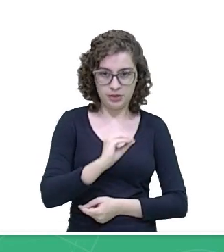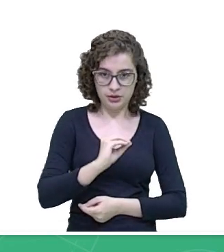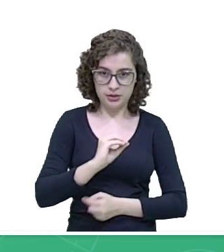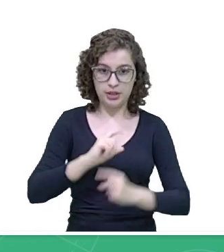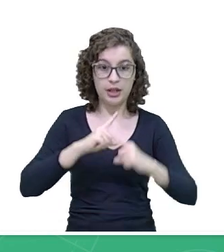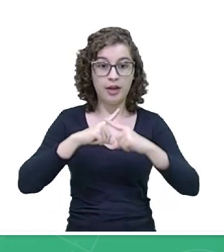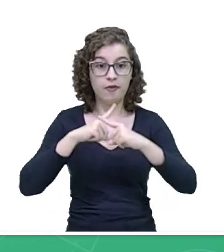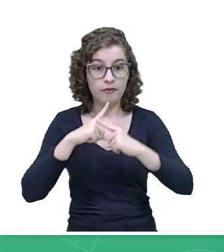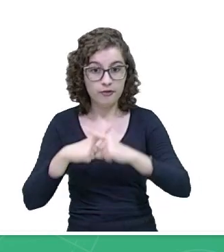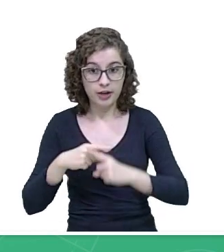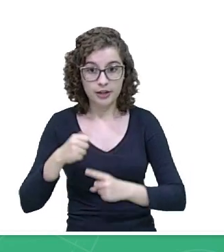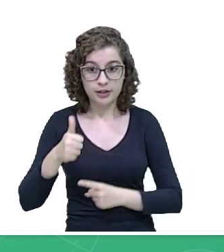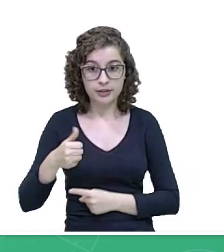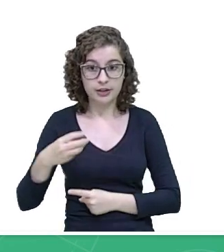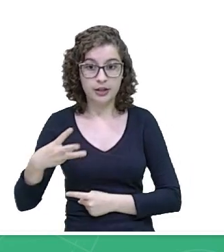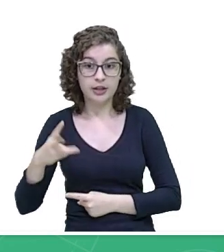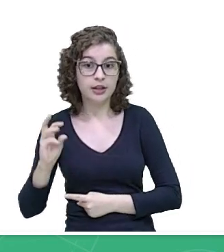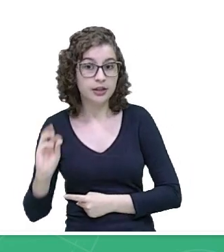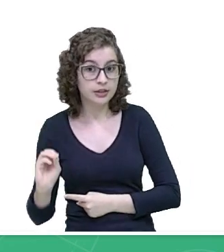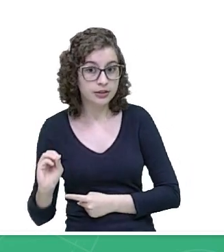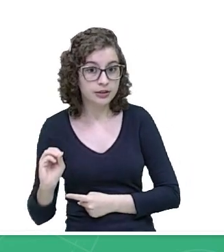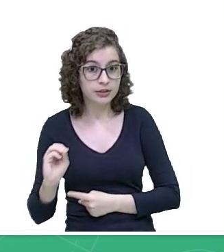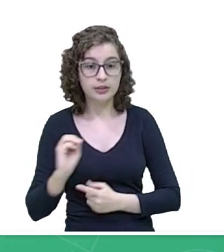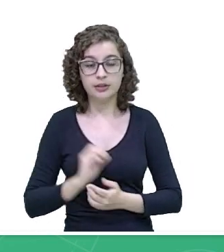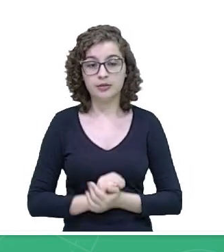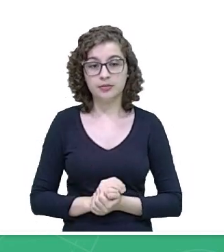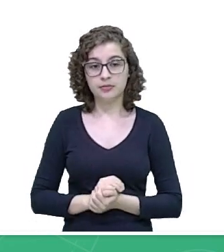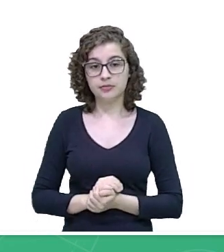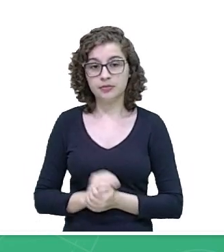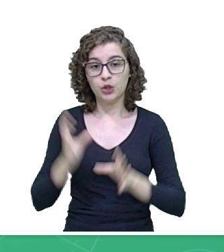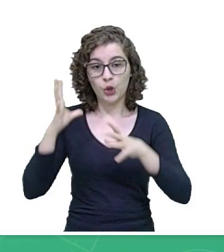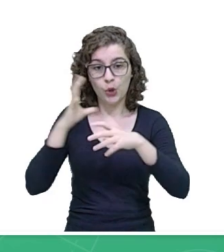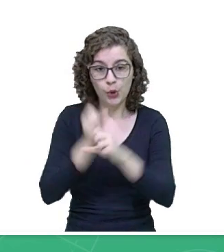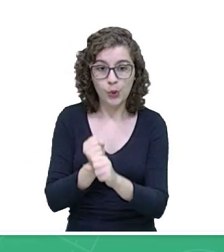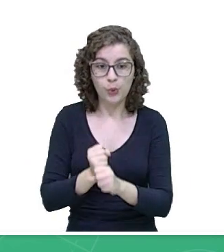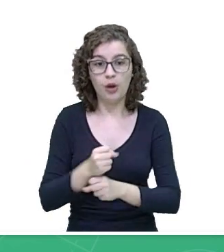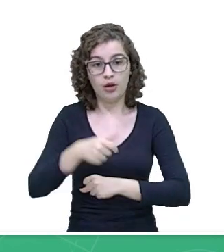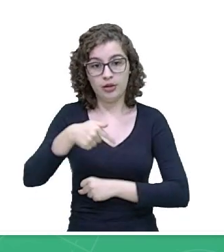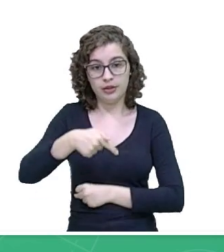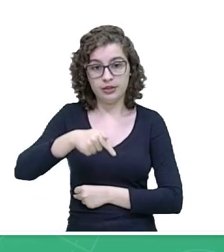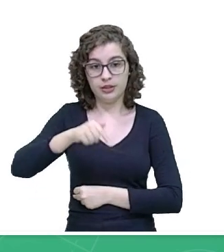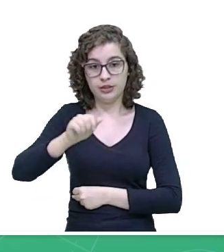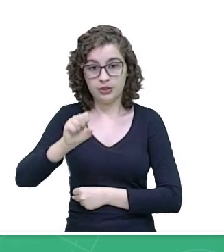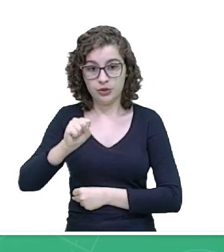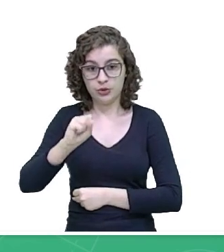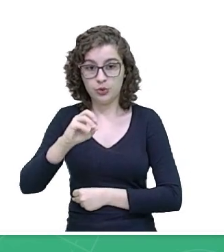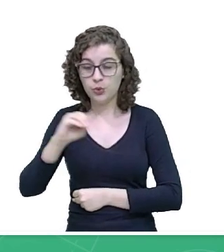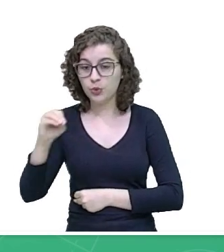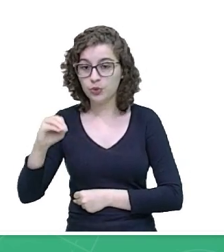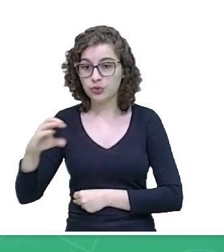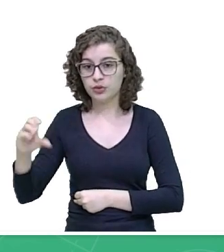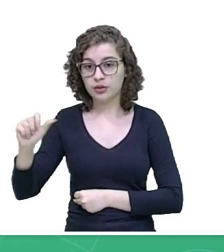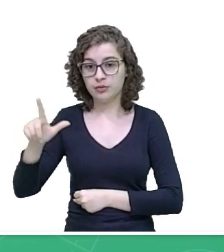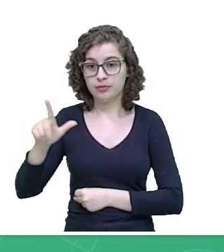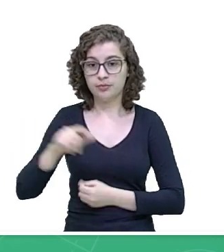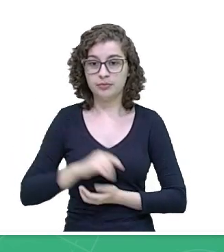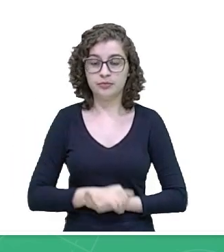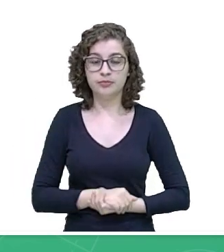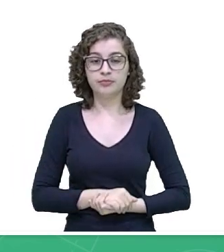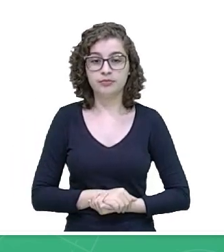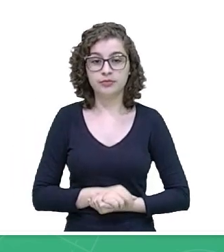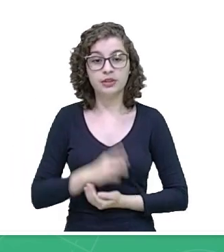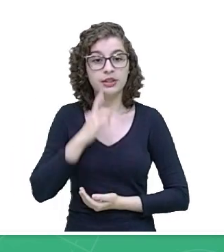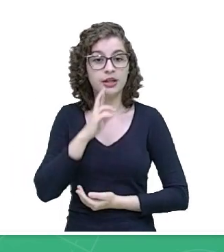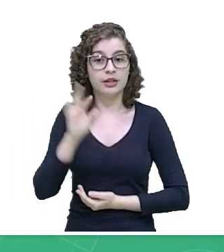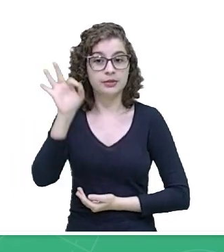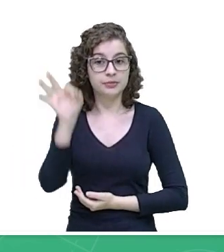130. Você pode fazer a conta aí, que você vai obter 7.800 calorias, que é a resposta